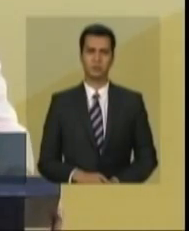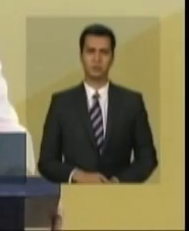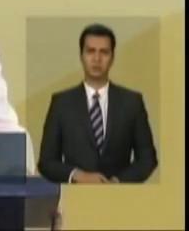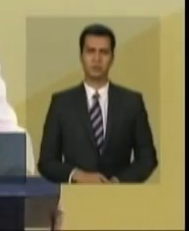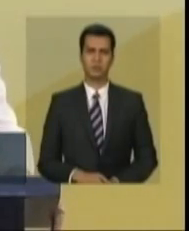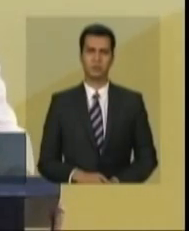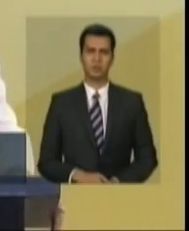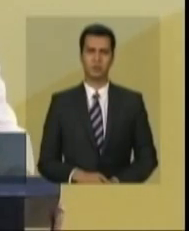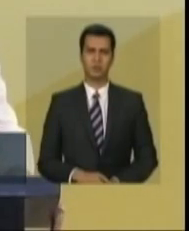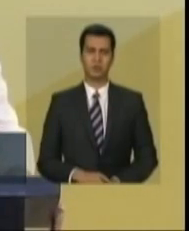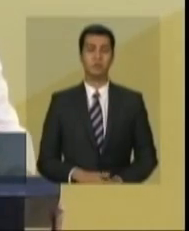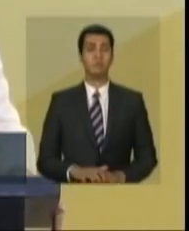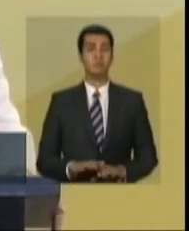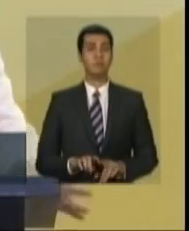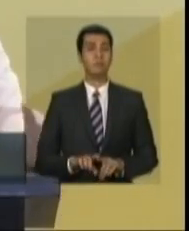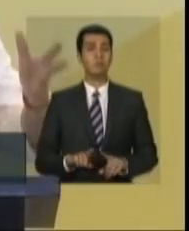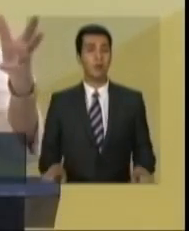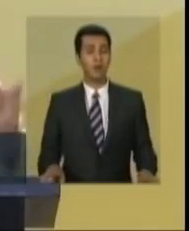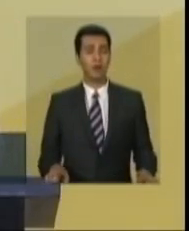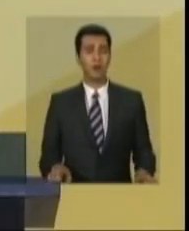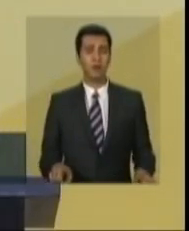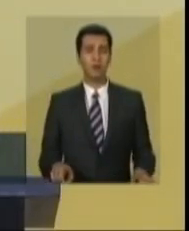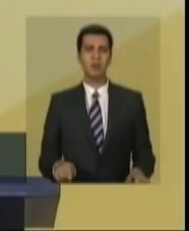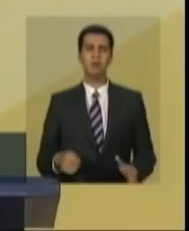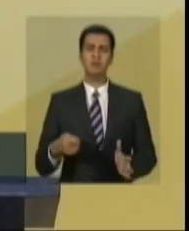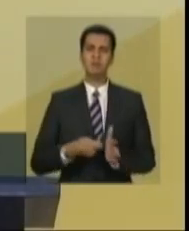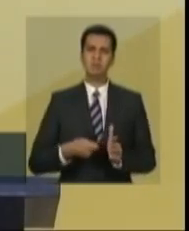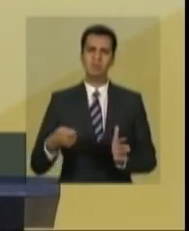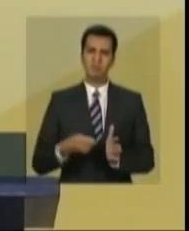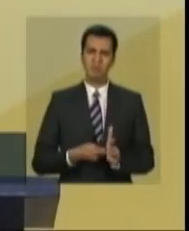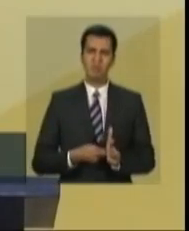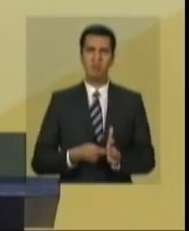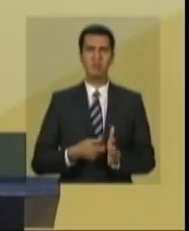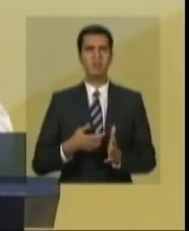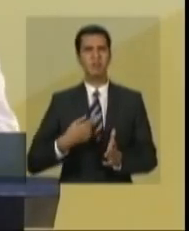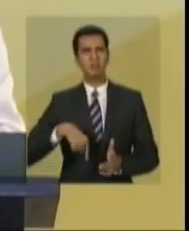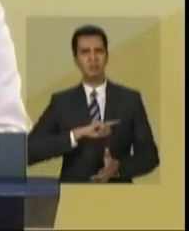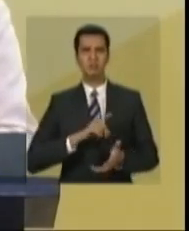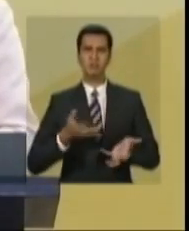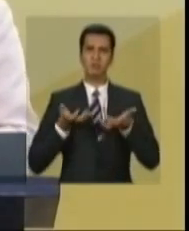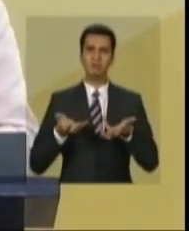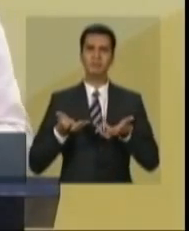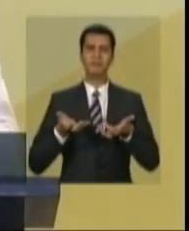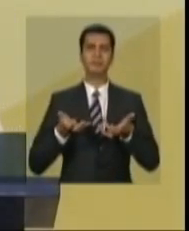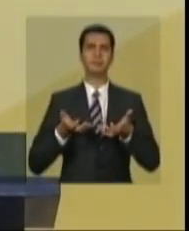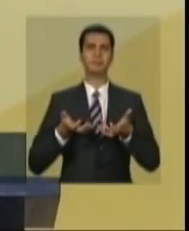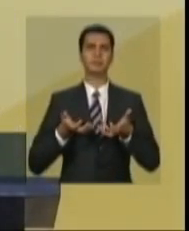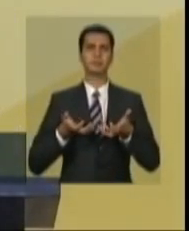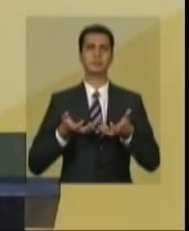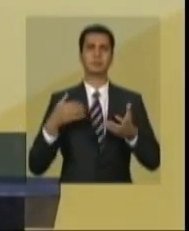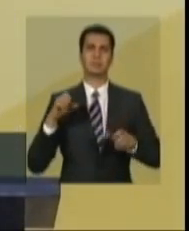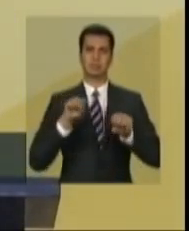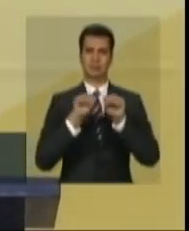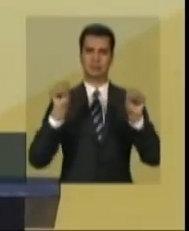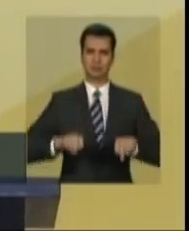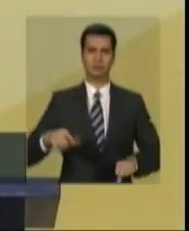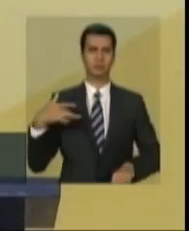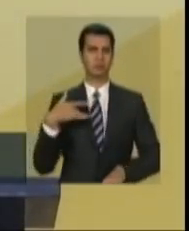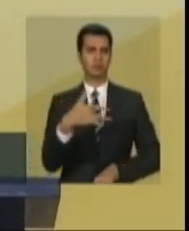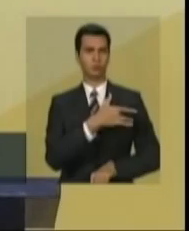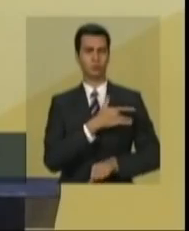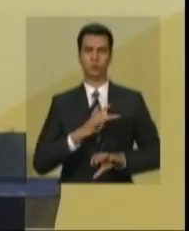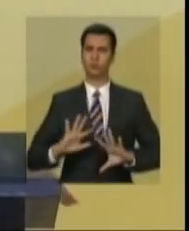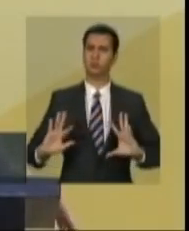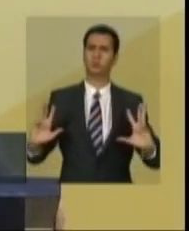Mas isso, essa exigência de um sistema universal, público, gratuito, e que